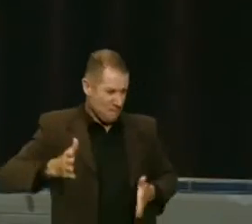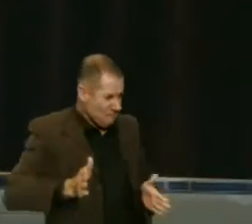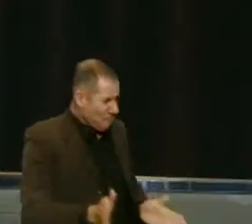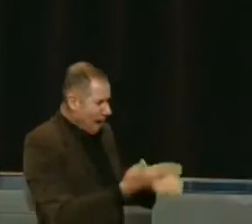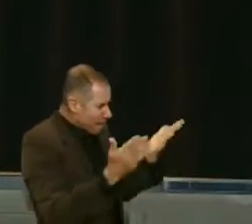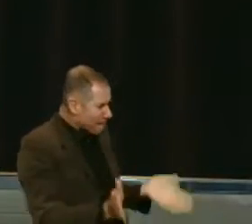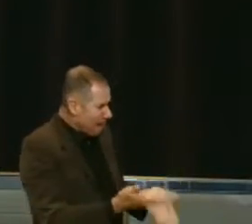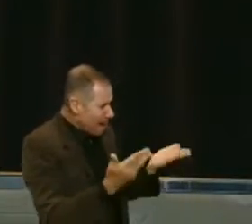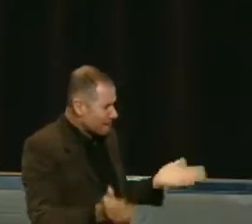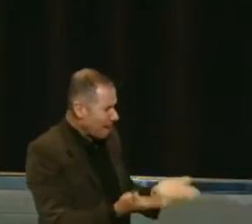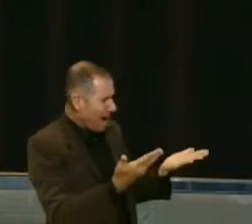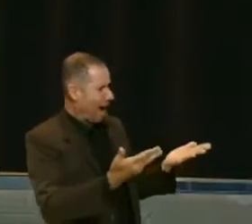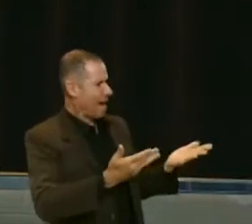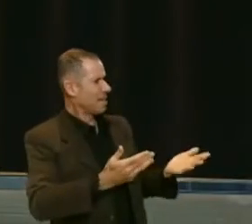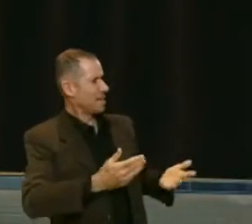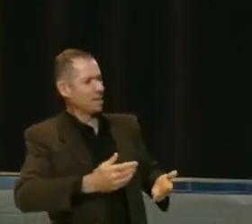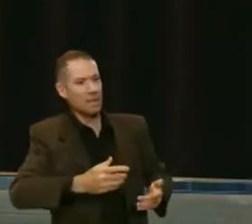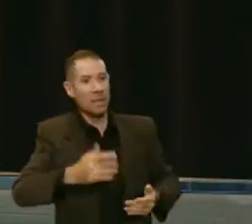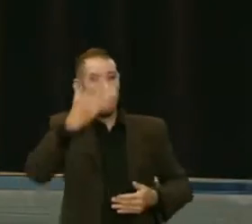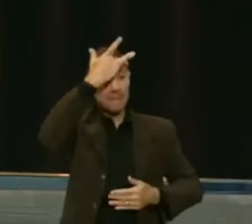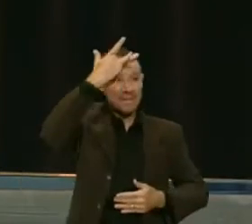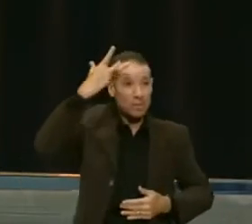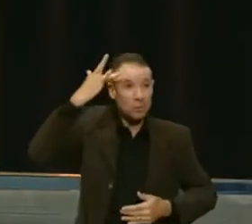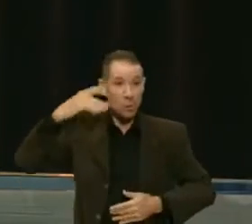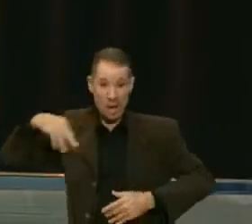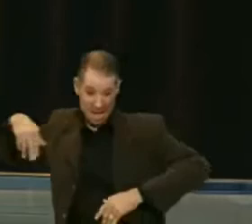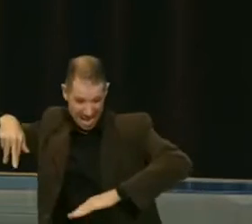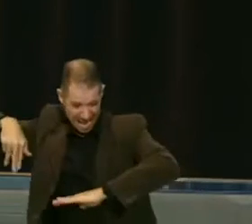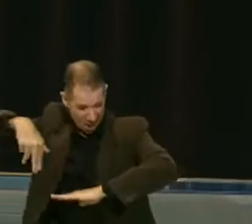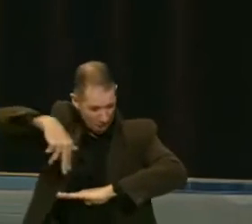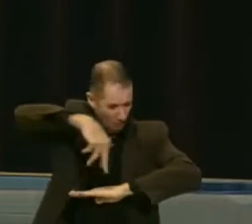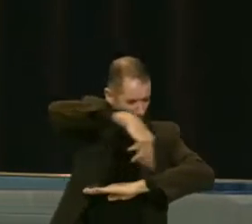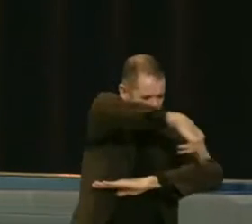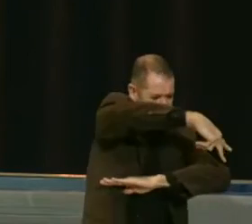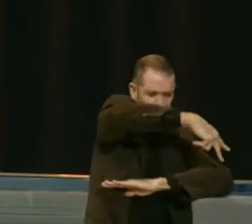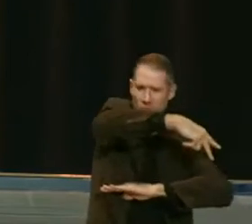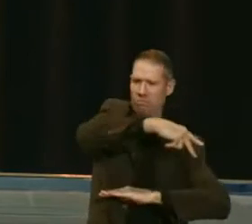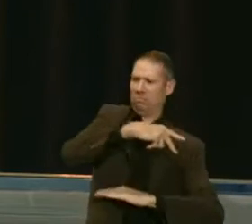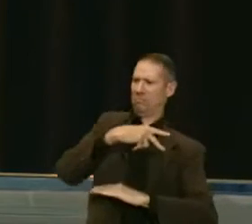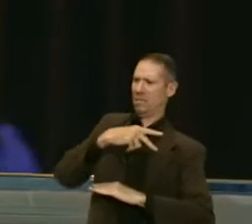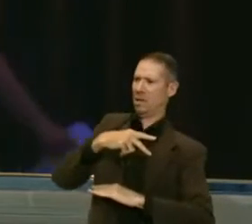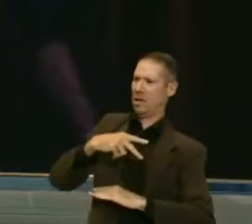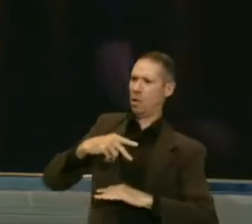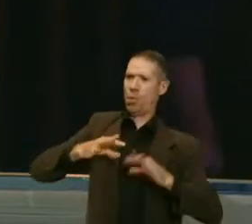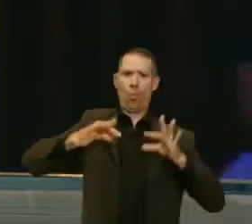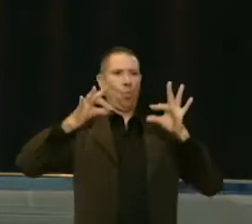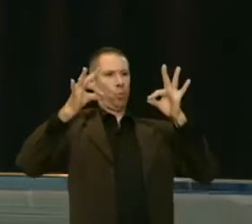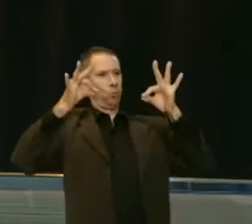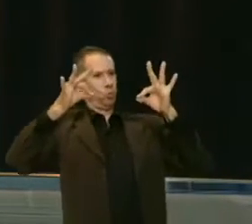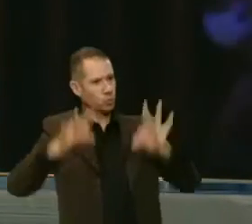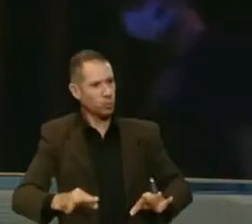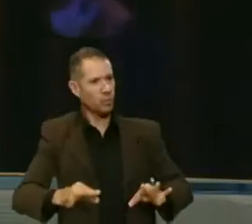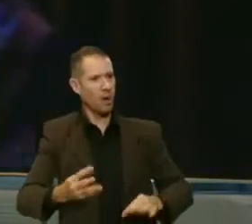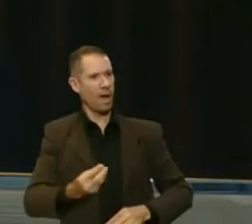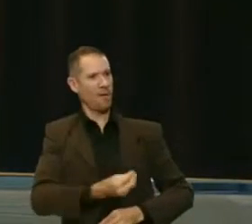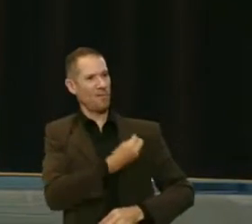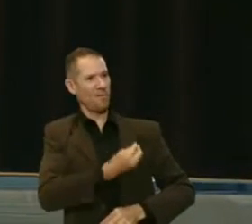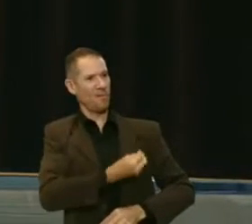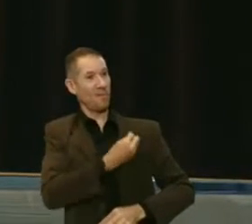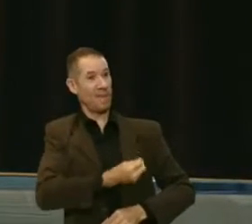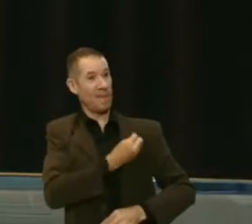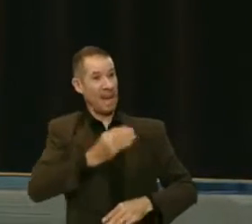grandes, até quem passa correndo possa ler. E escreve lá: o justo